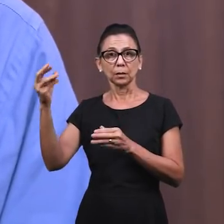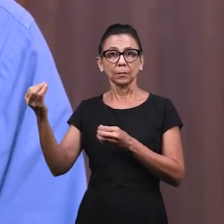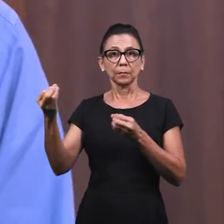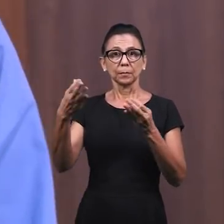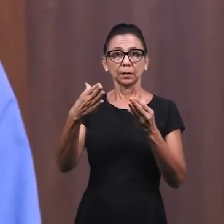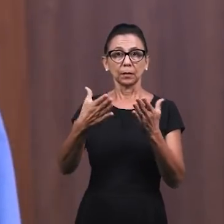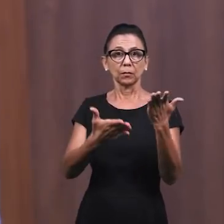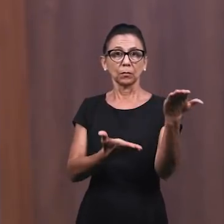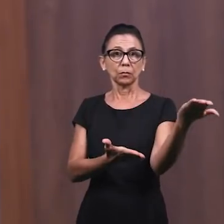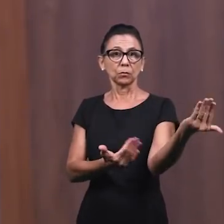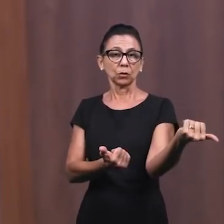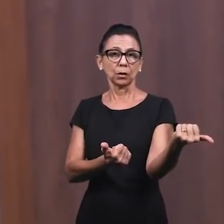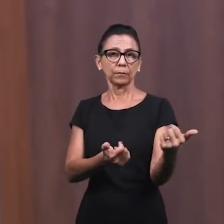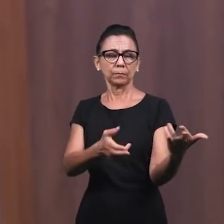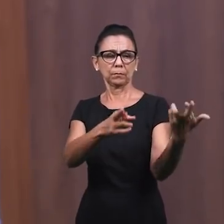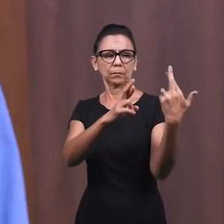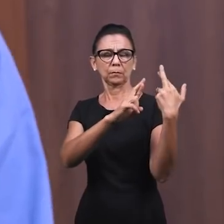responsabilidades.